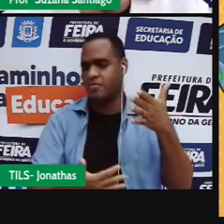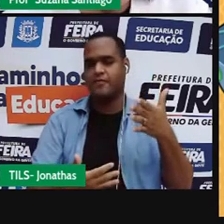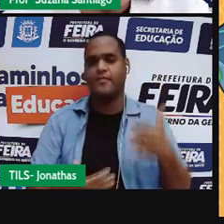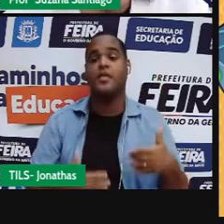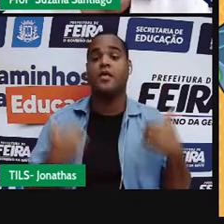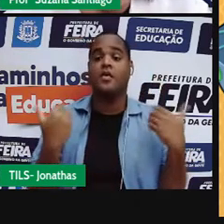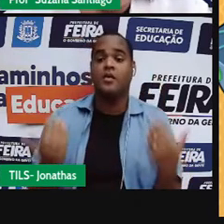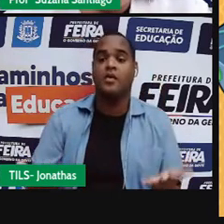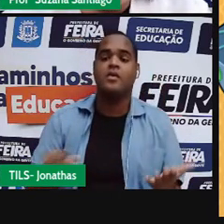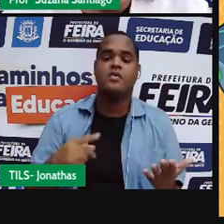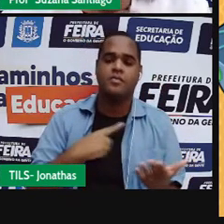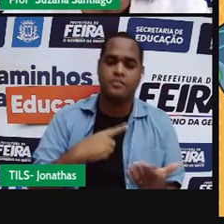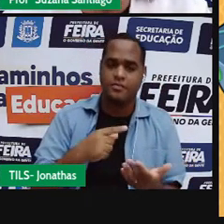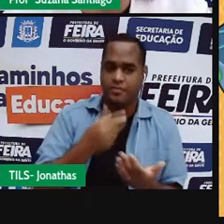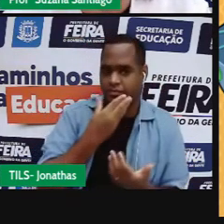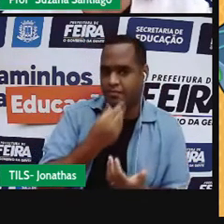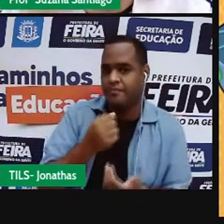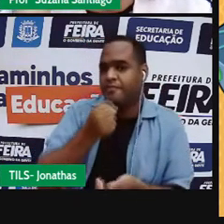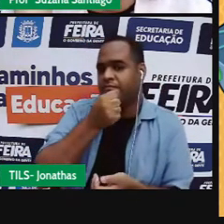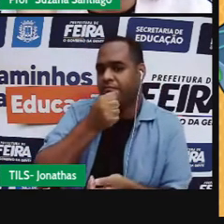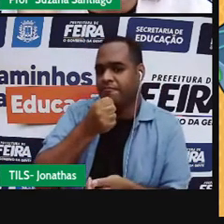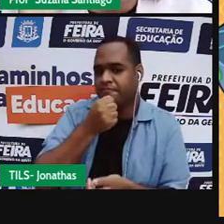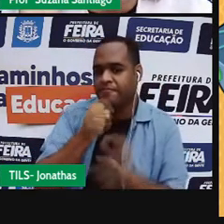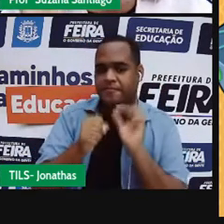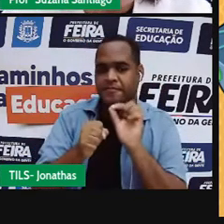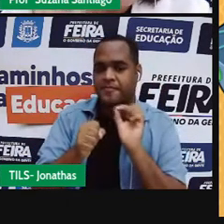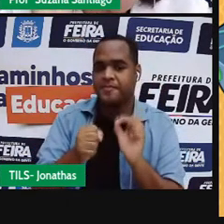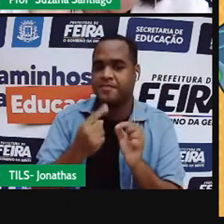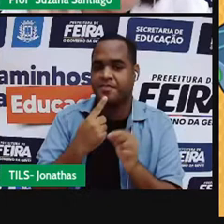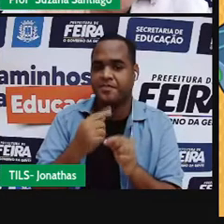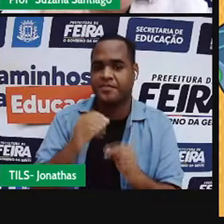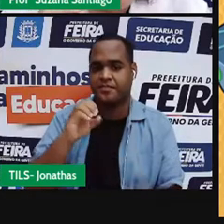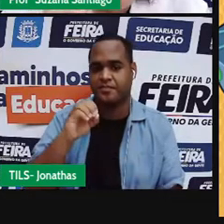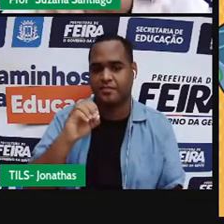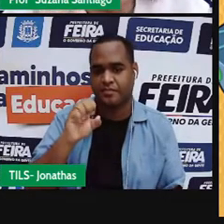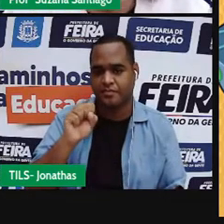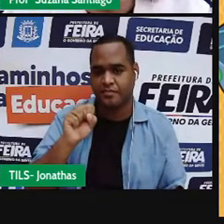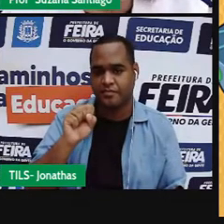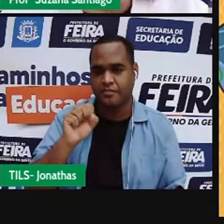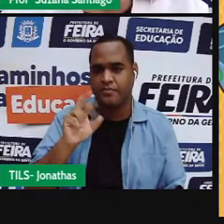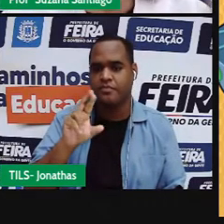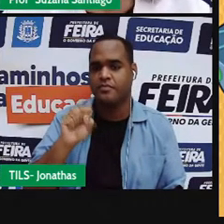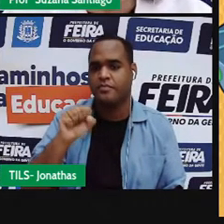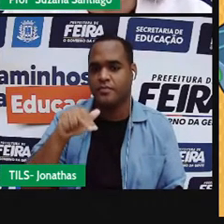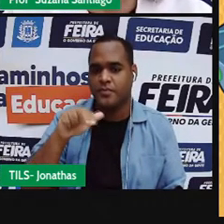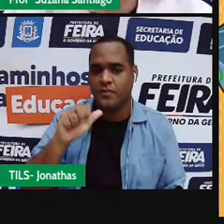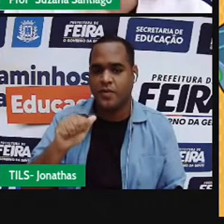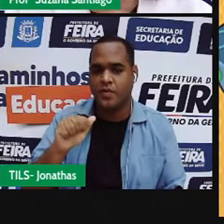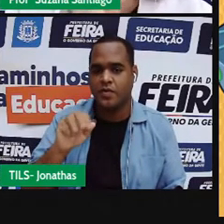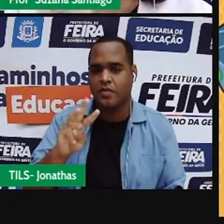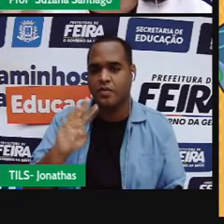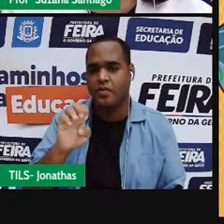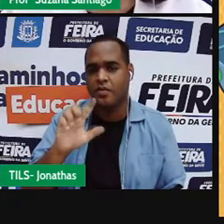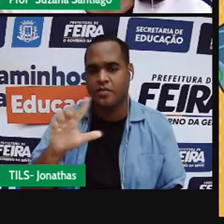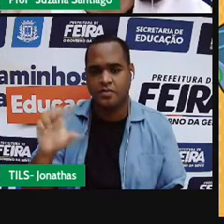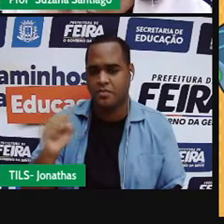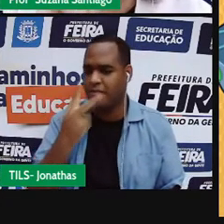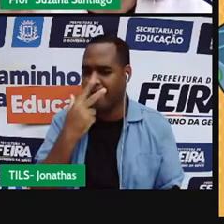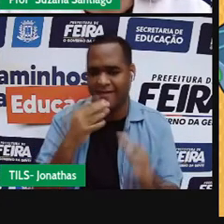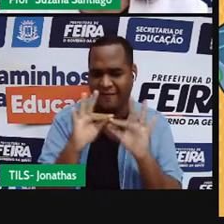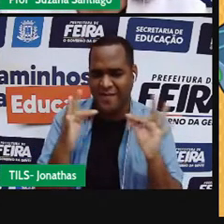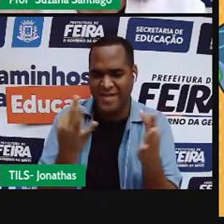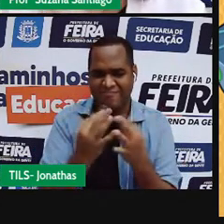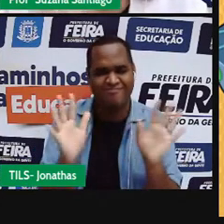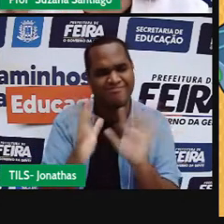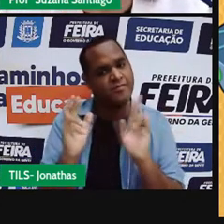Então, um ator chamado Orson Welles, parece H.G. Wells, mas não é Wells, tá? É